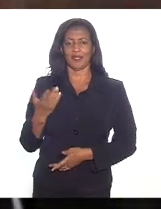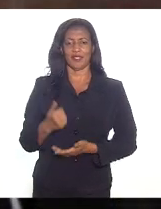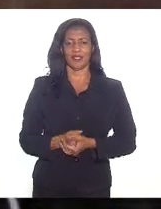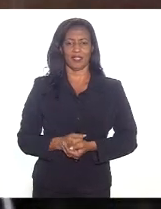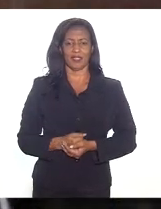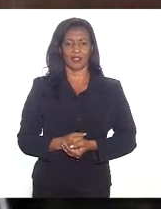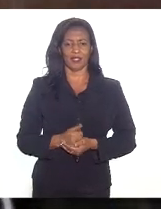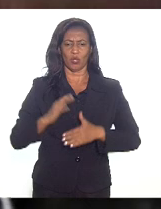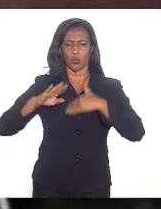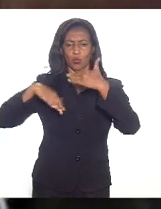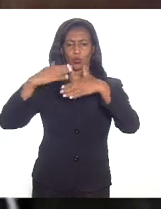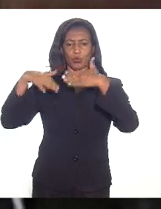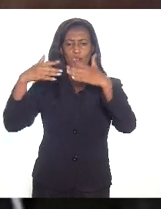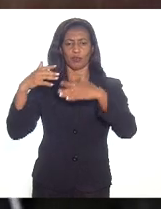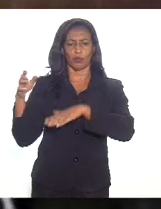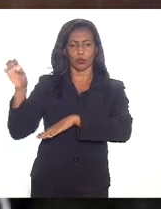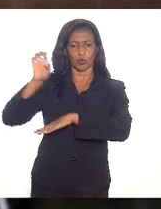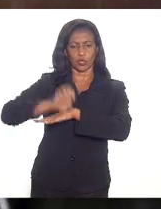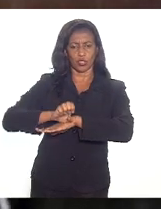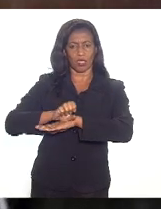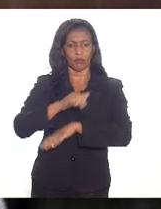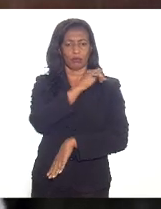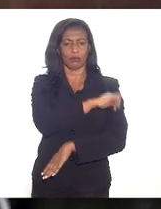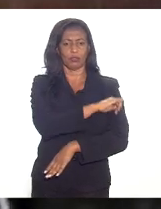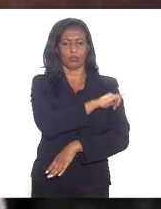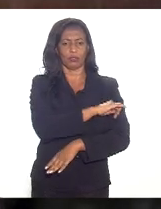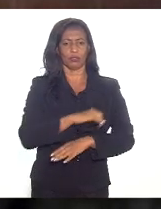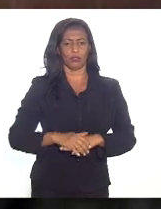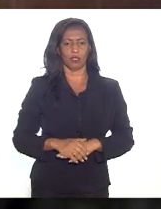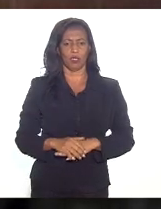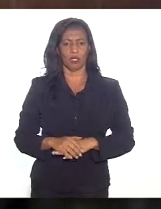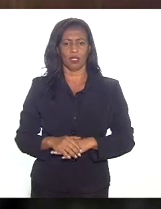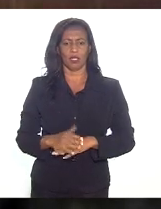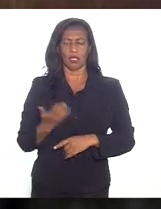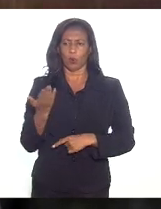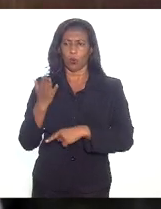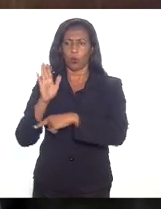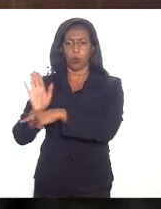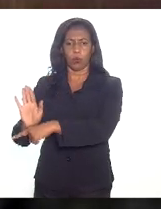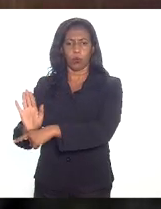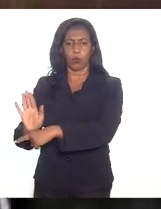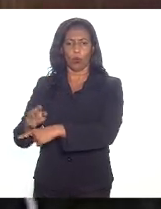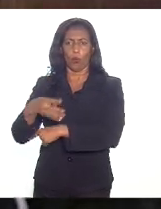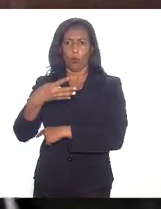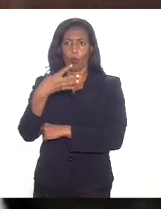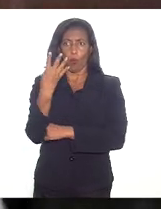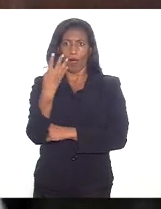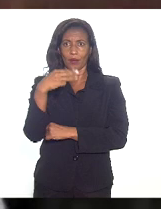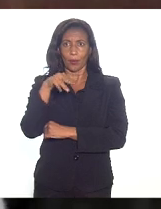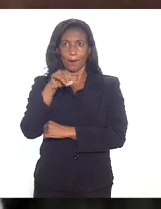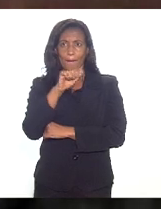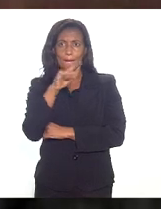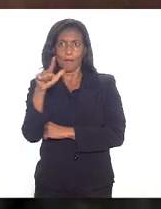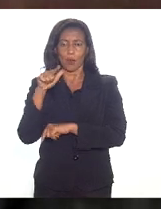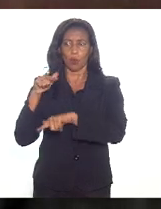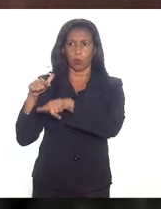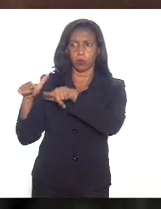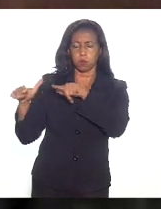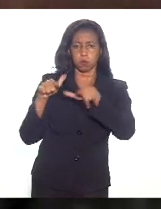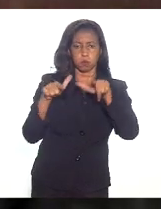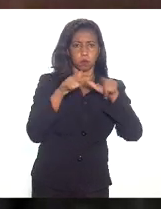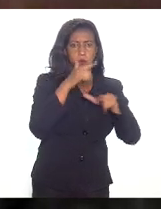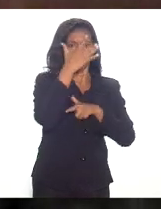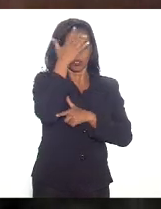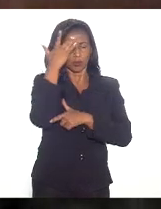e do desenvolvimento do Estado do Rio de Janeiro, em defesa dos mais de 4 mil empregos e dos servidores